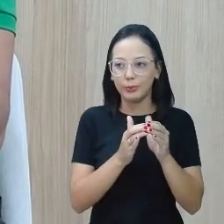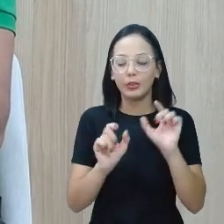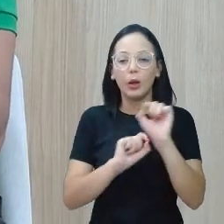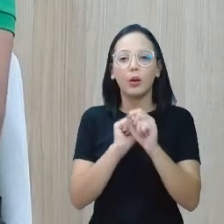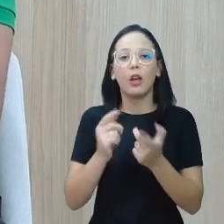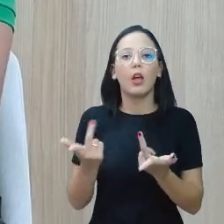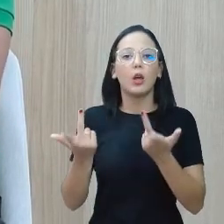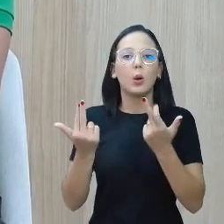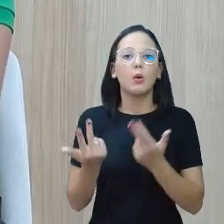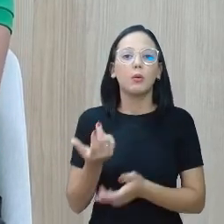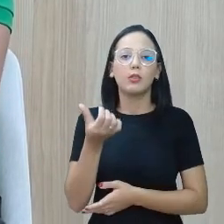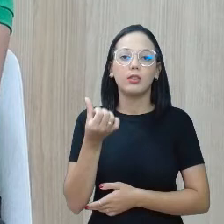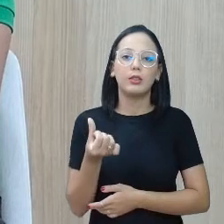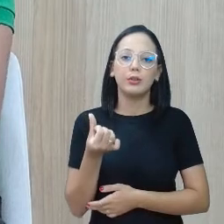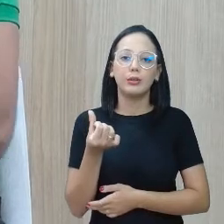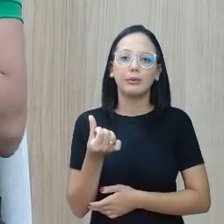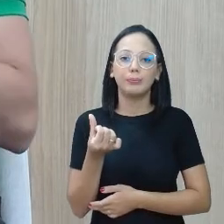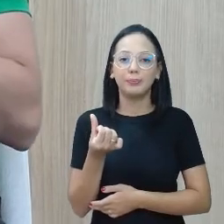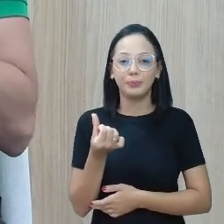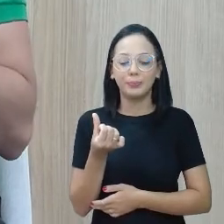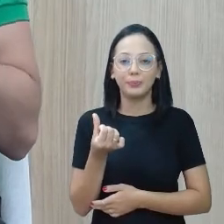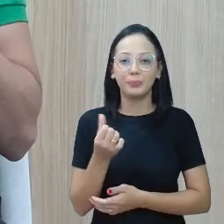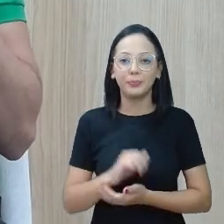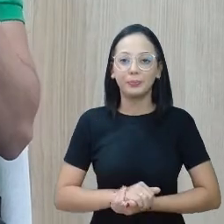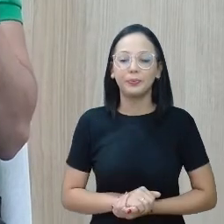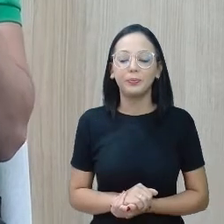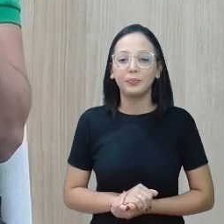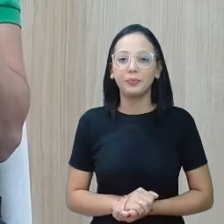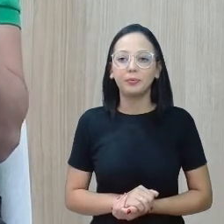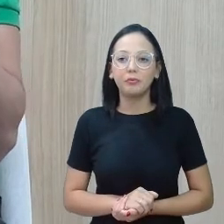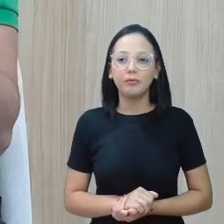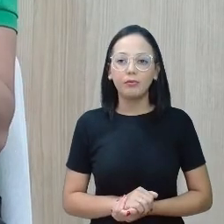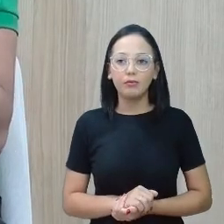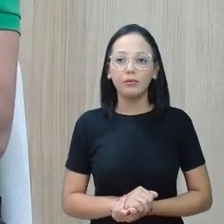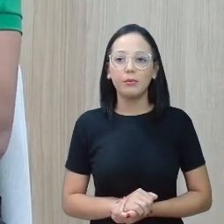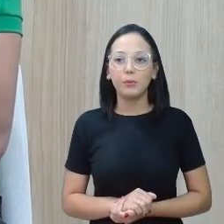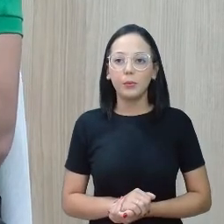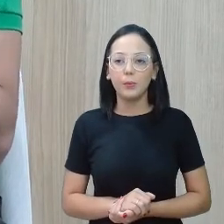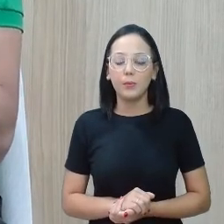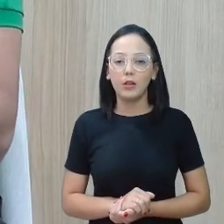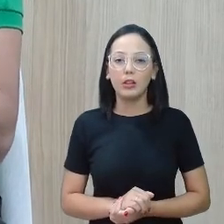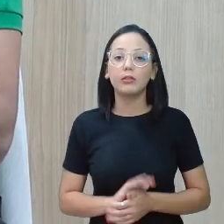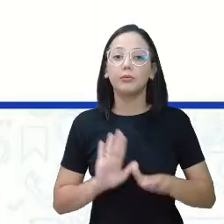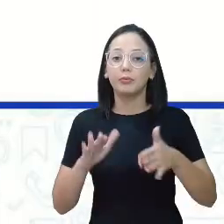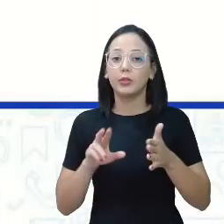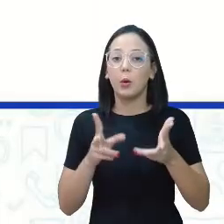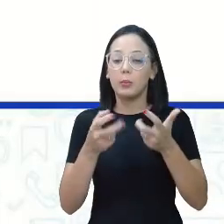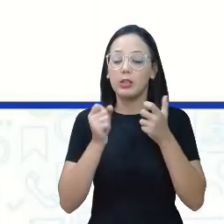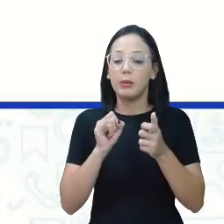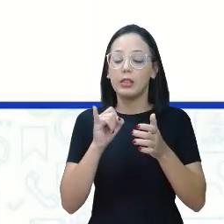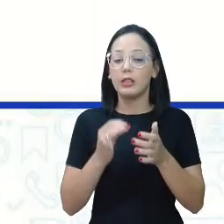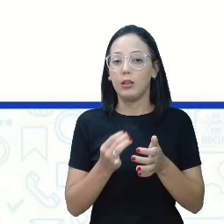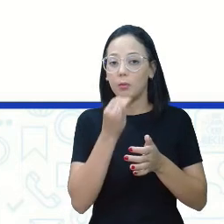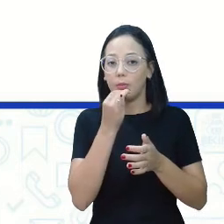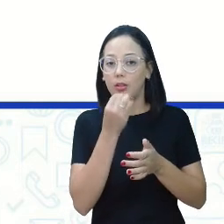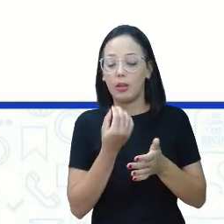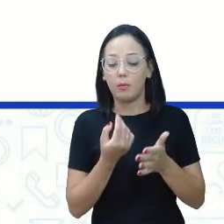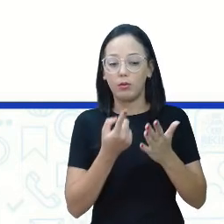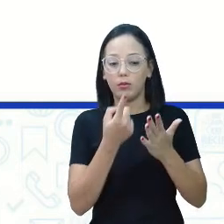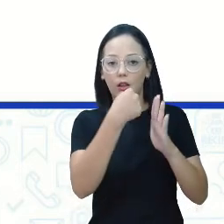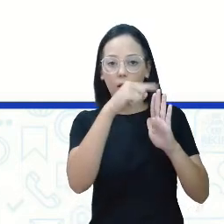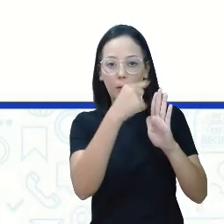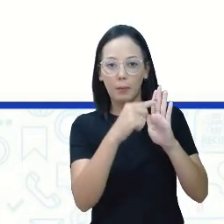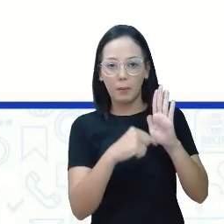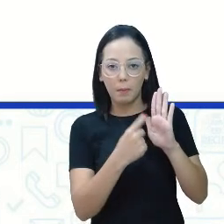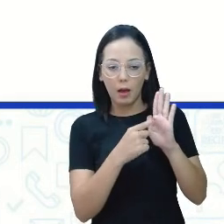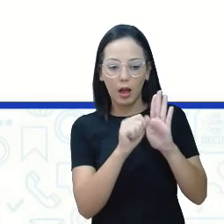é igual a 6, tá bom? Então, pode ver que nessas questões aí, se a gente fosse colocar alternativas